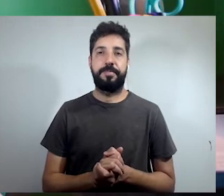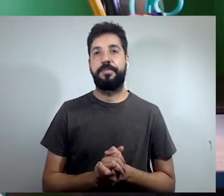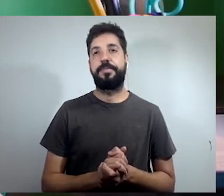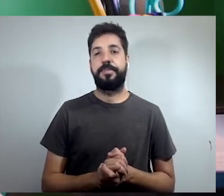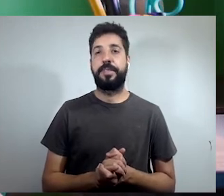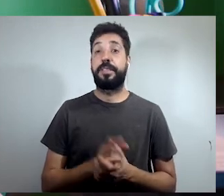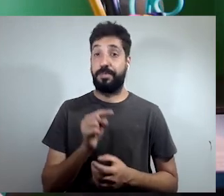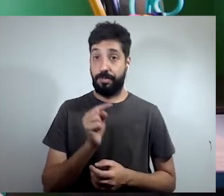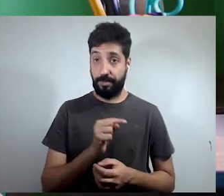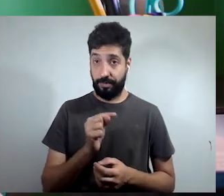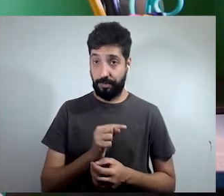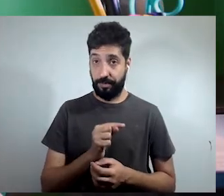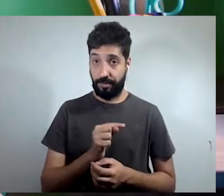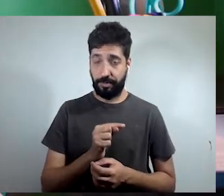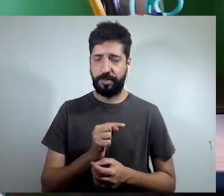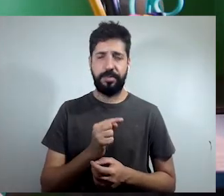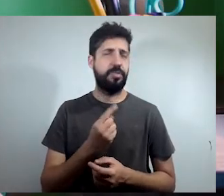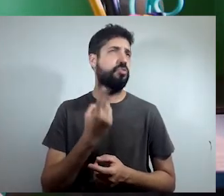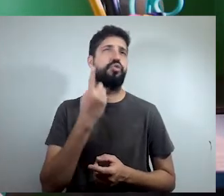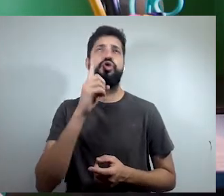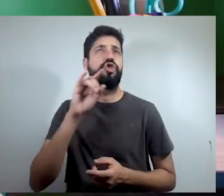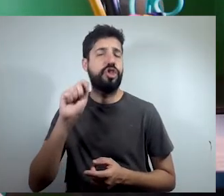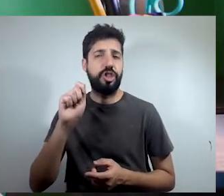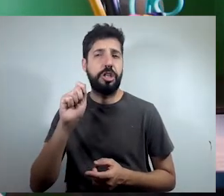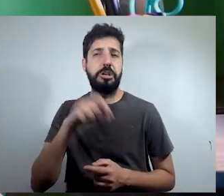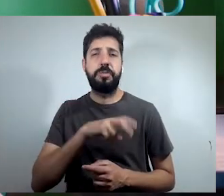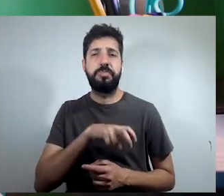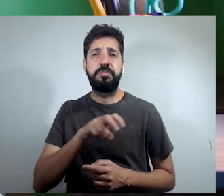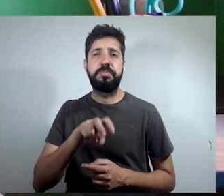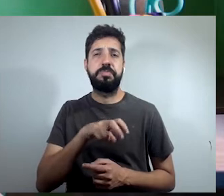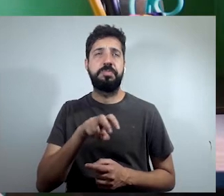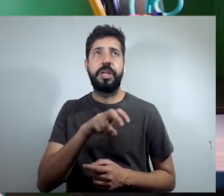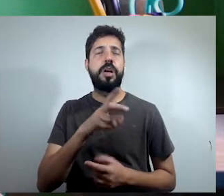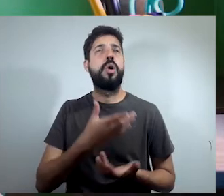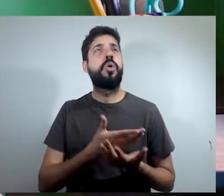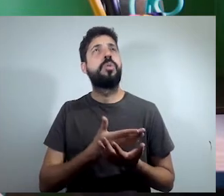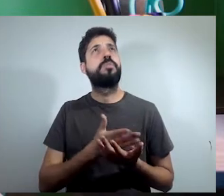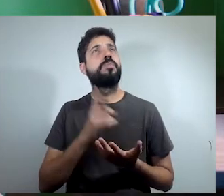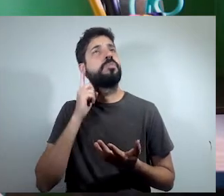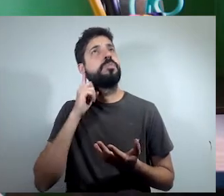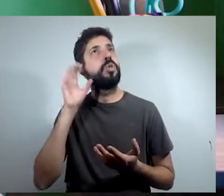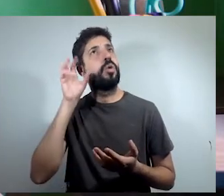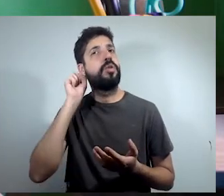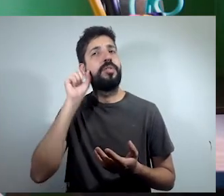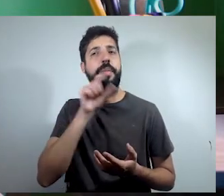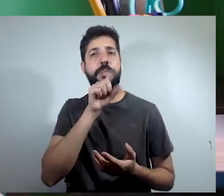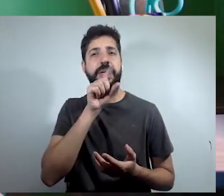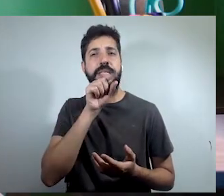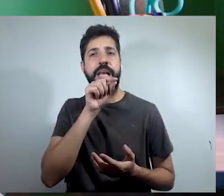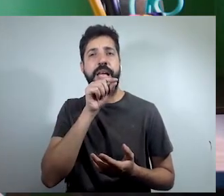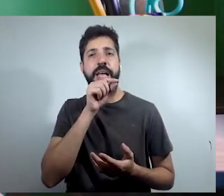Esse robô, um dia, estava andando e ele começou a ouvir som de pássaros.